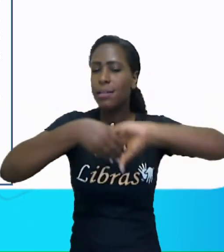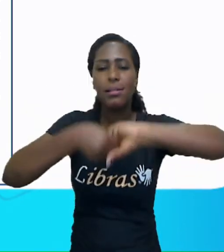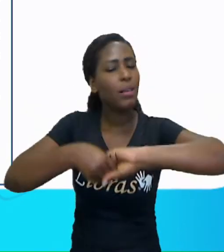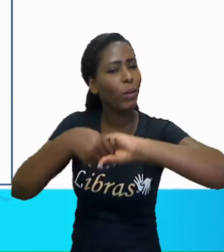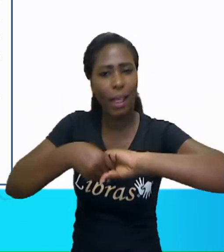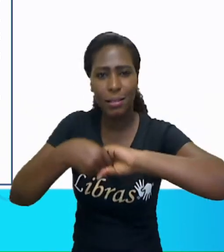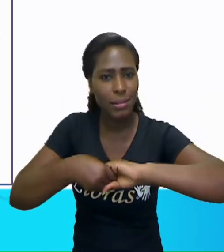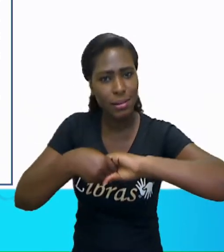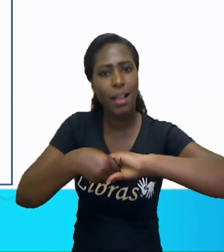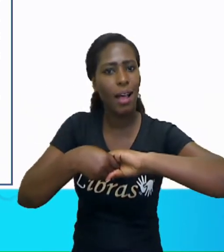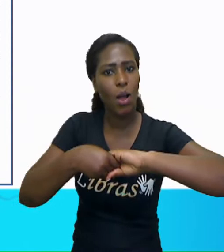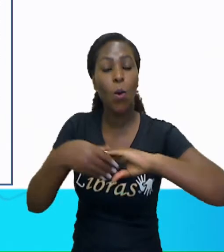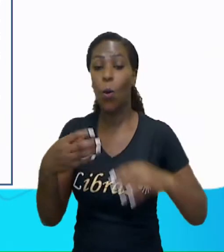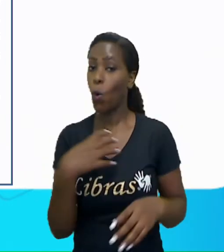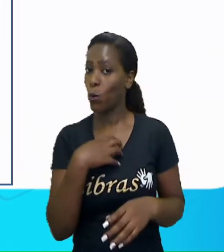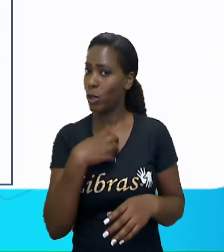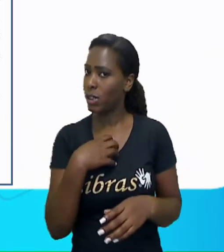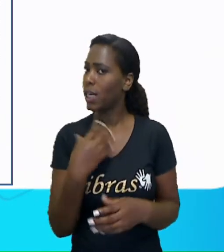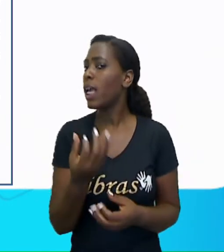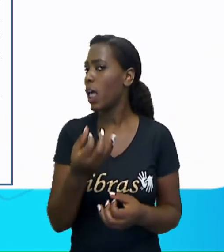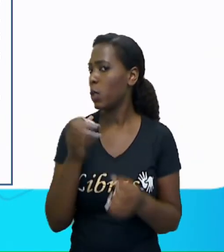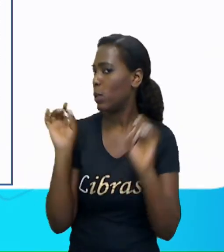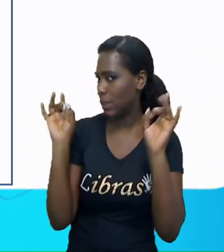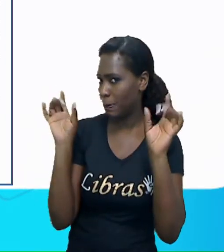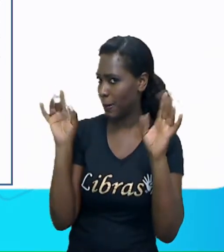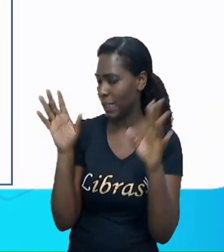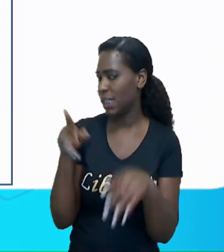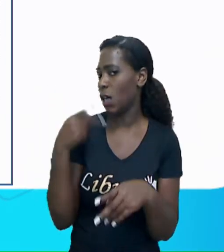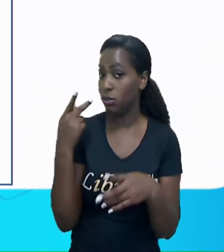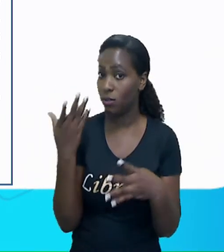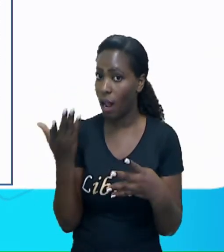destinatário. E aqui